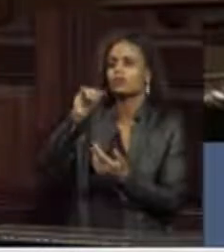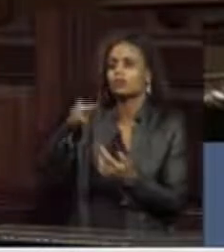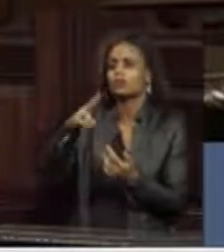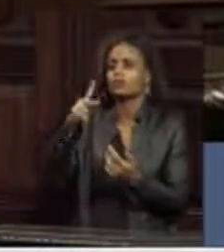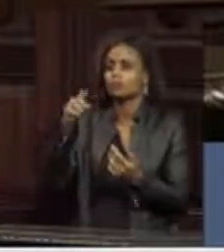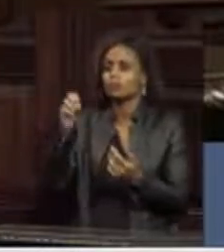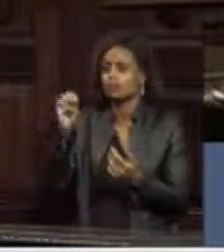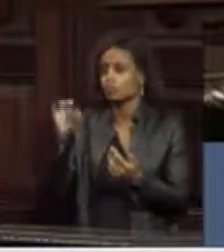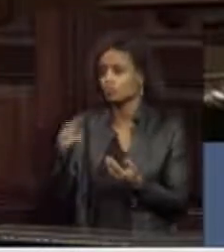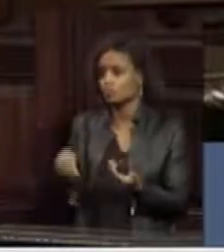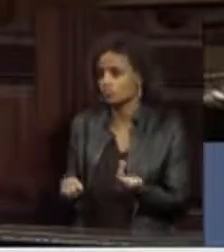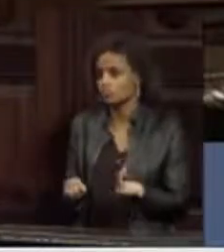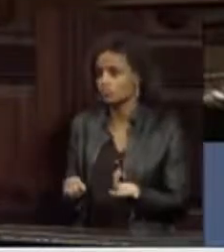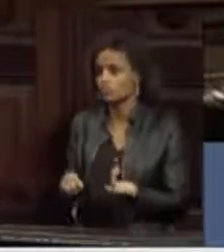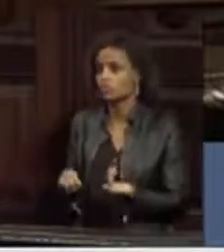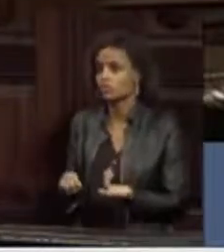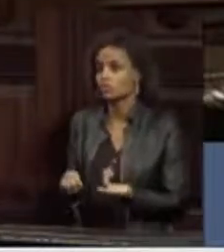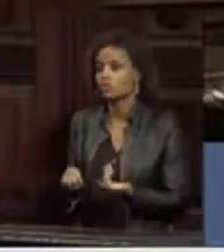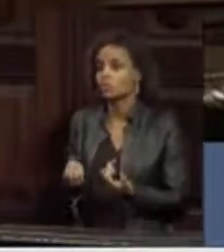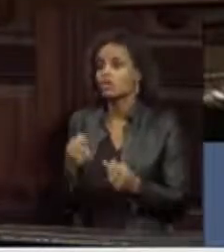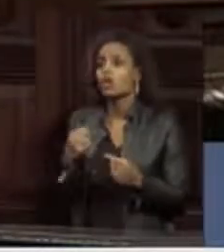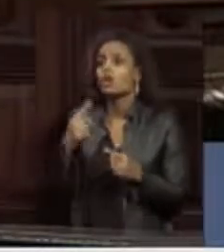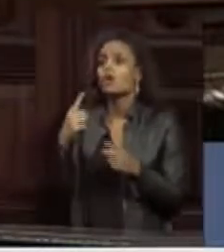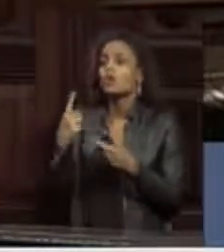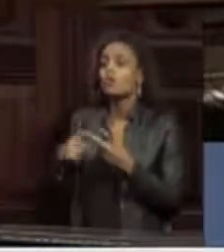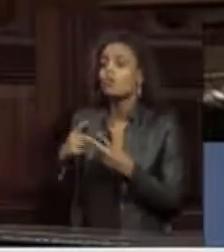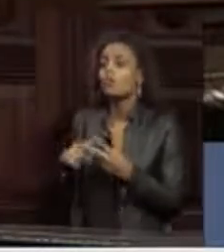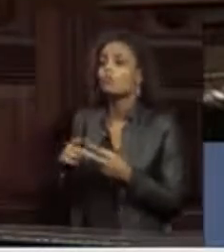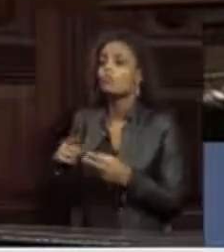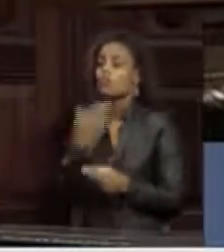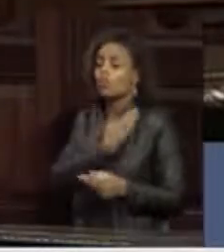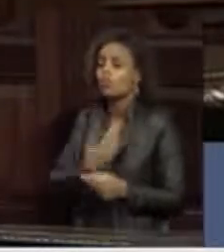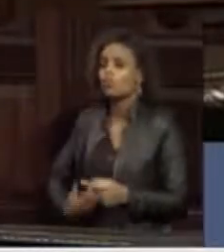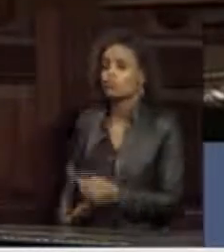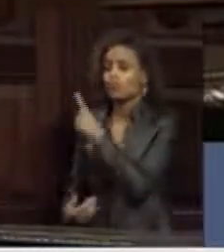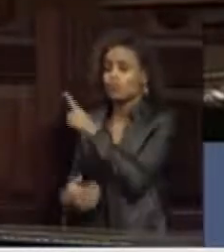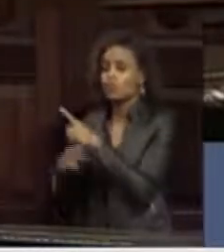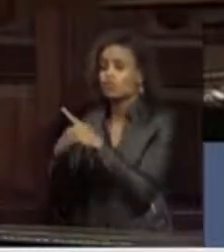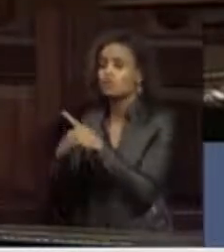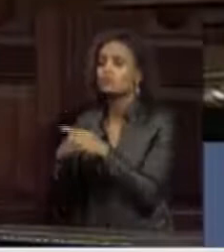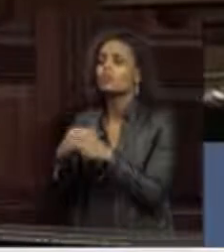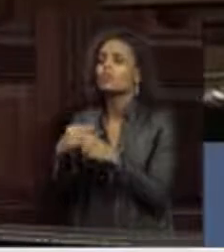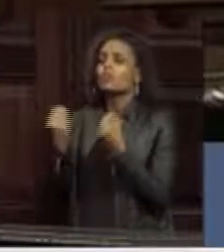nessa conta da requalificação? Como podemos equacionar isso?